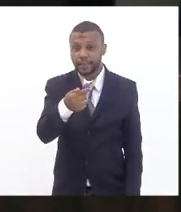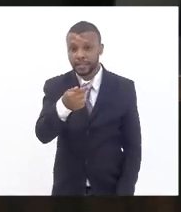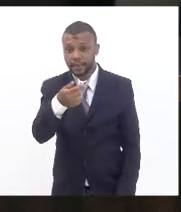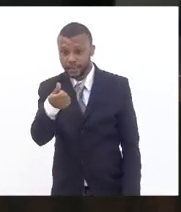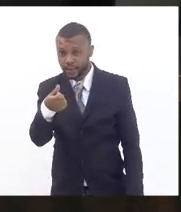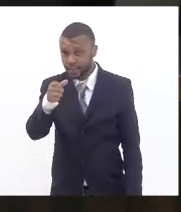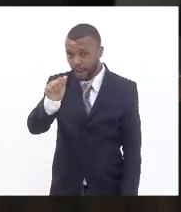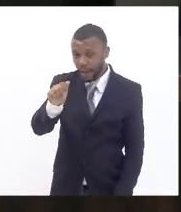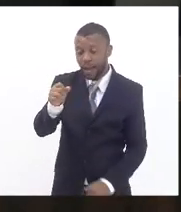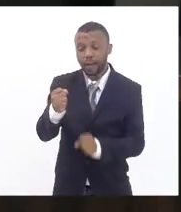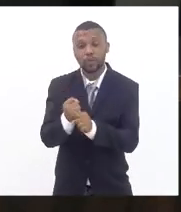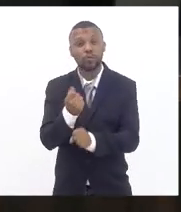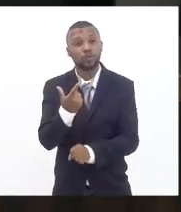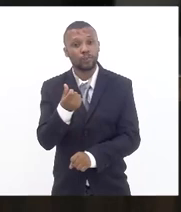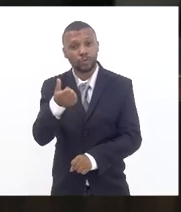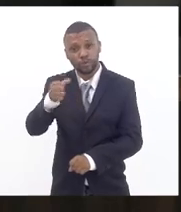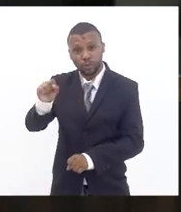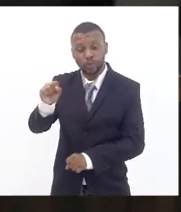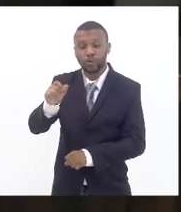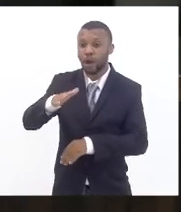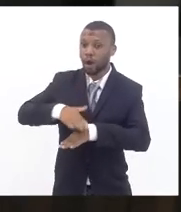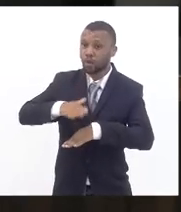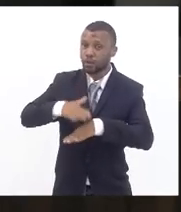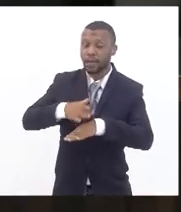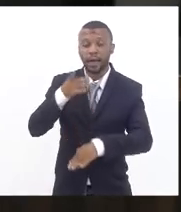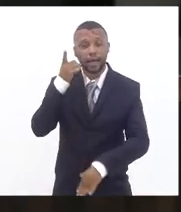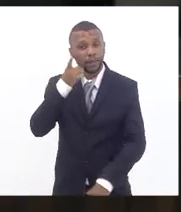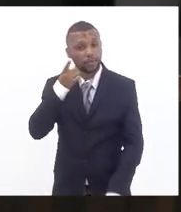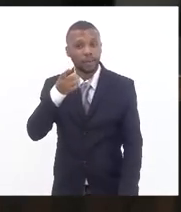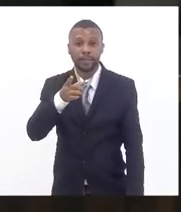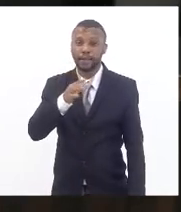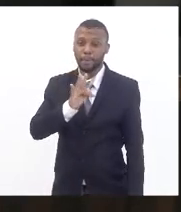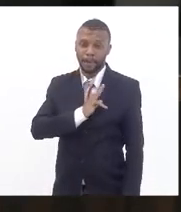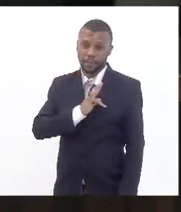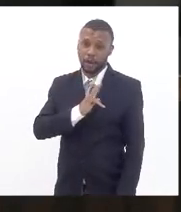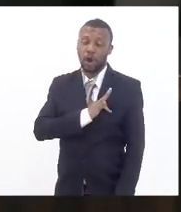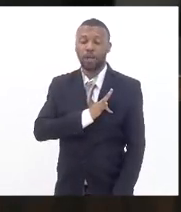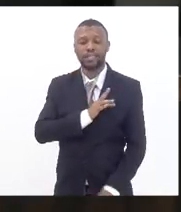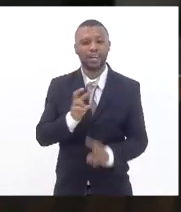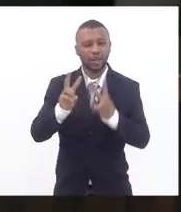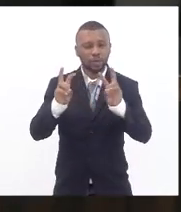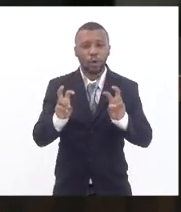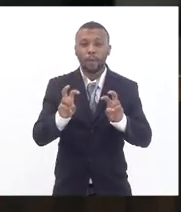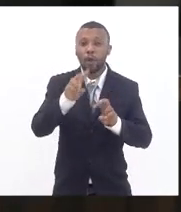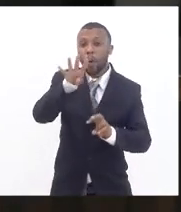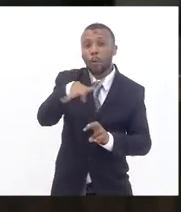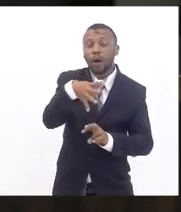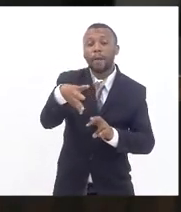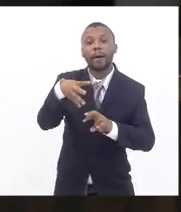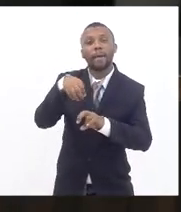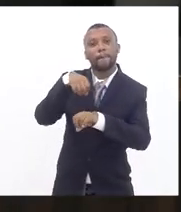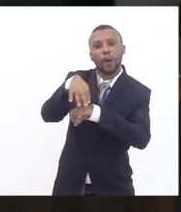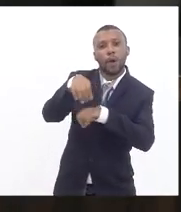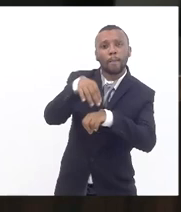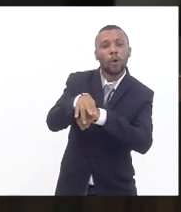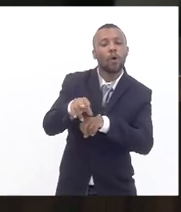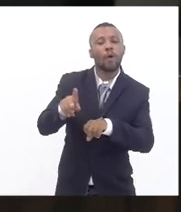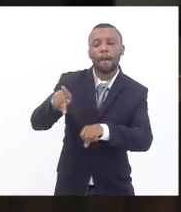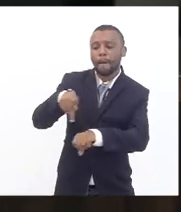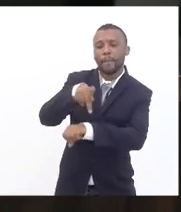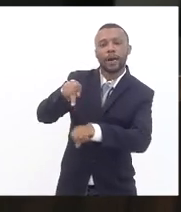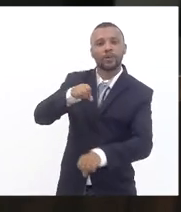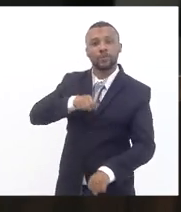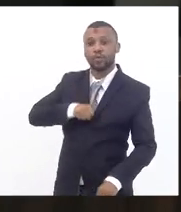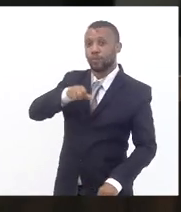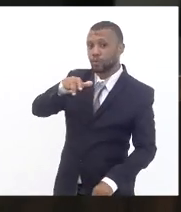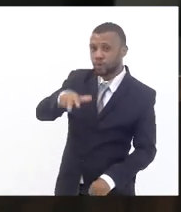18, de autoria da deputada Marta Rocha, que dispõe sobre a divulgação do programa Portugal no Coração, de autoria